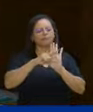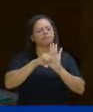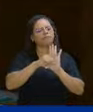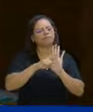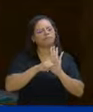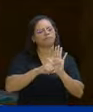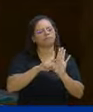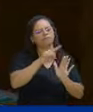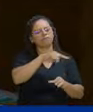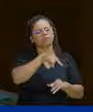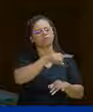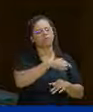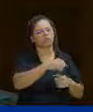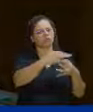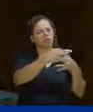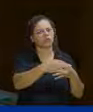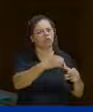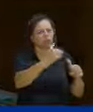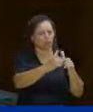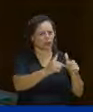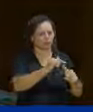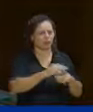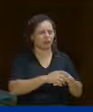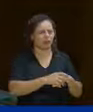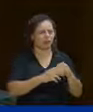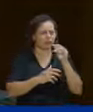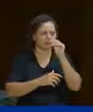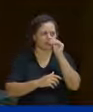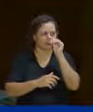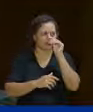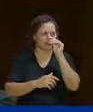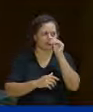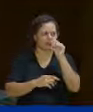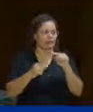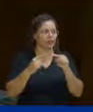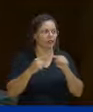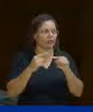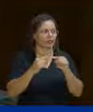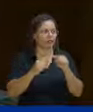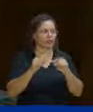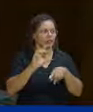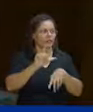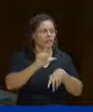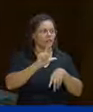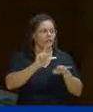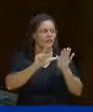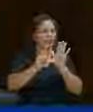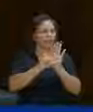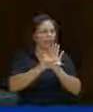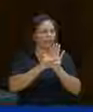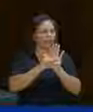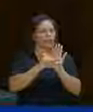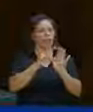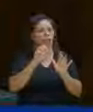do serviço e, ao mesmo tempo, ofendem aos postulados constitucionais que devem nortear a